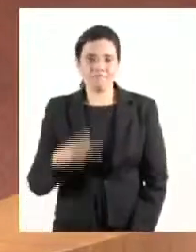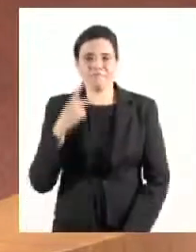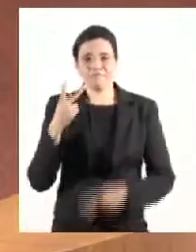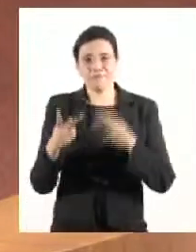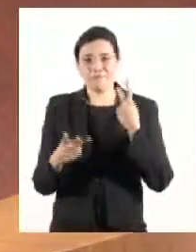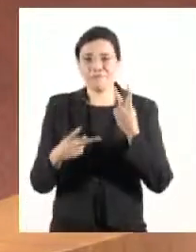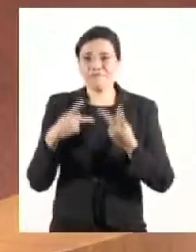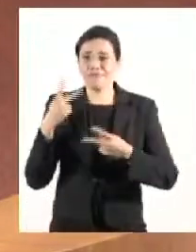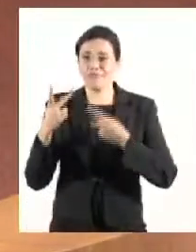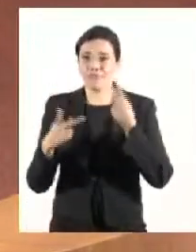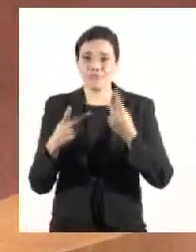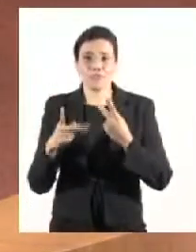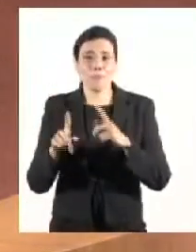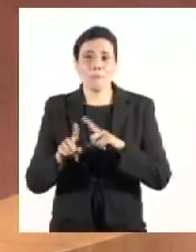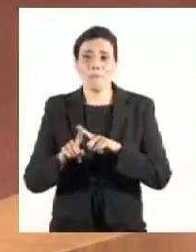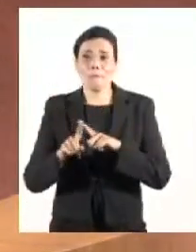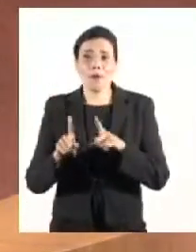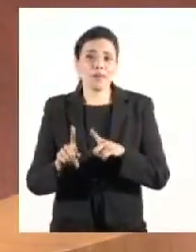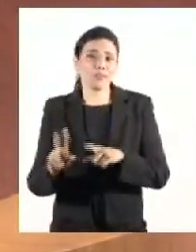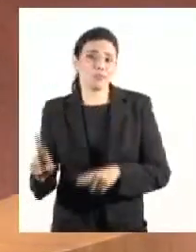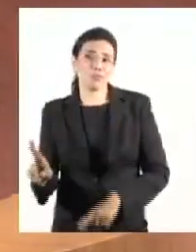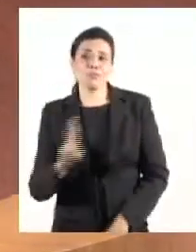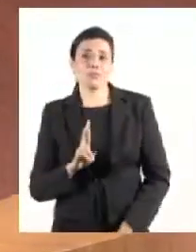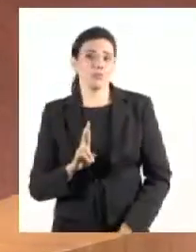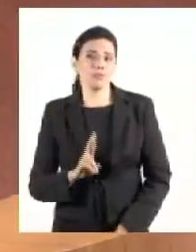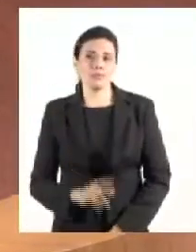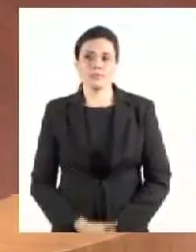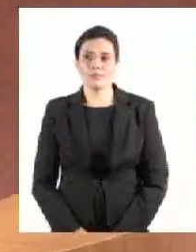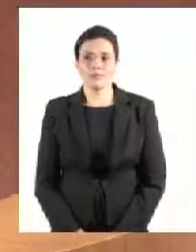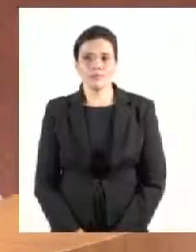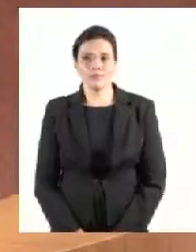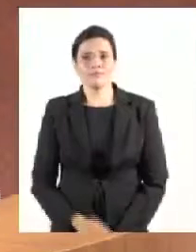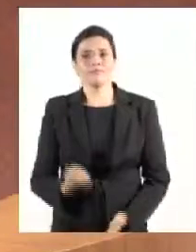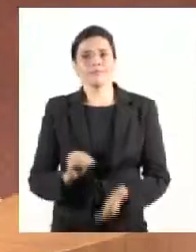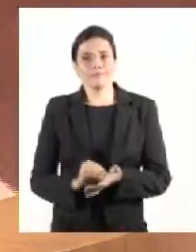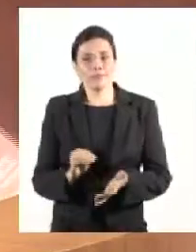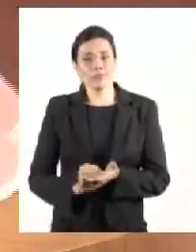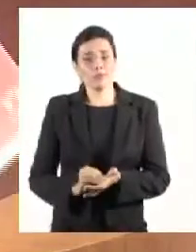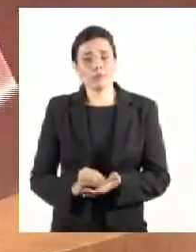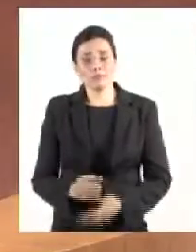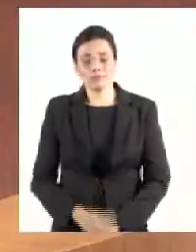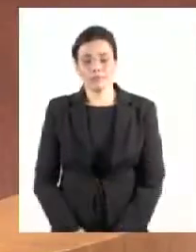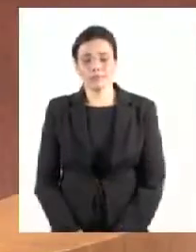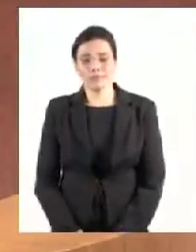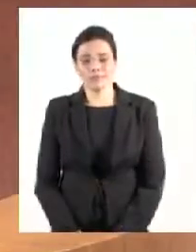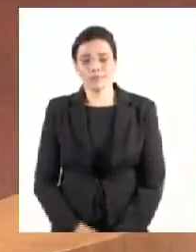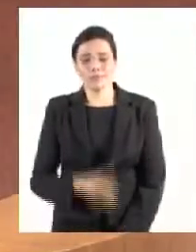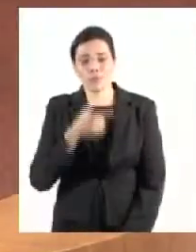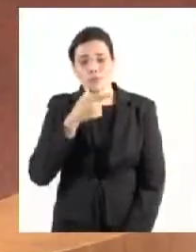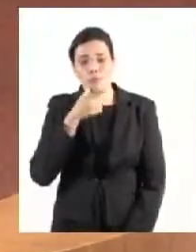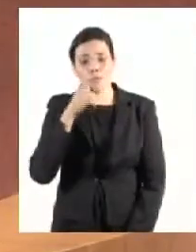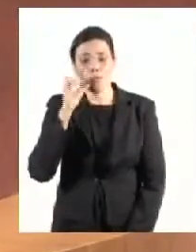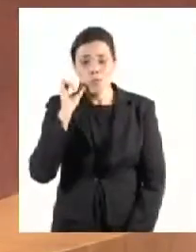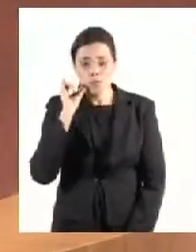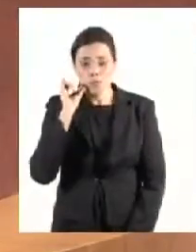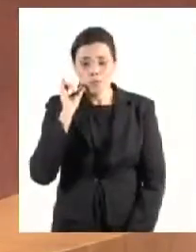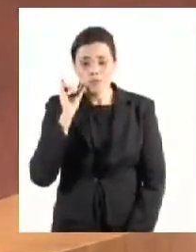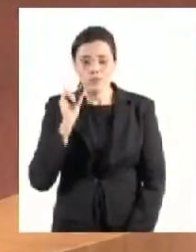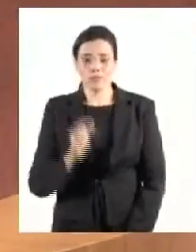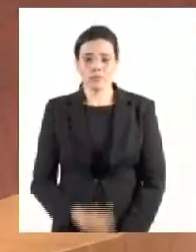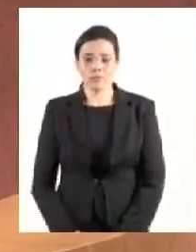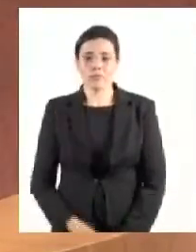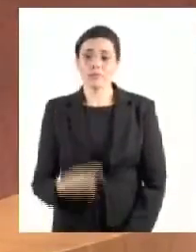mas não respondeu o que deveria responder. Desde ontem, está no